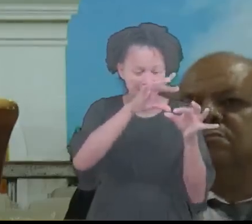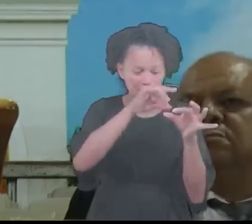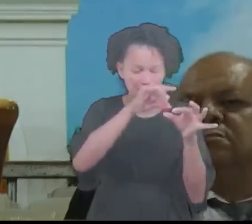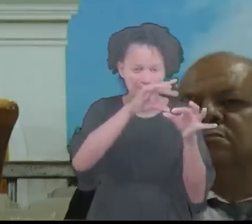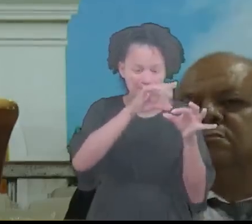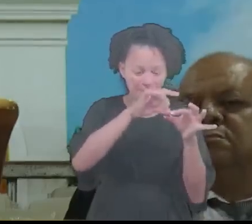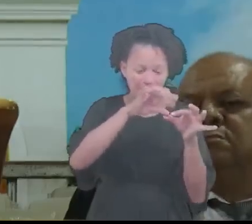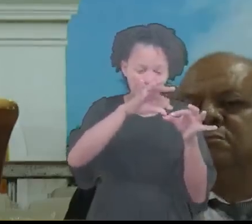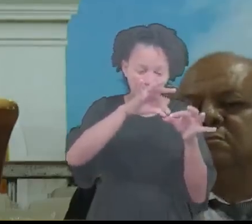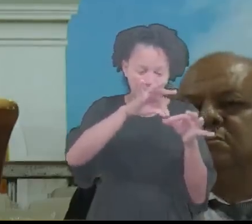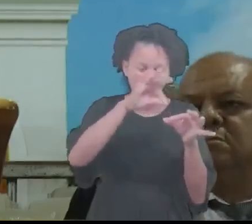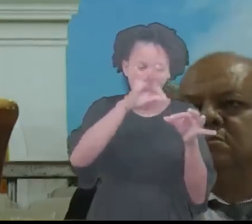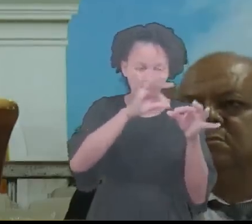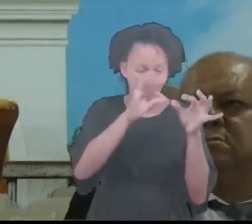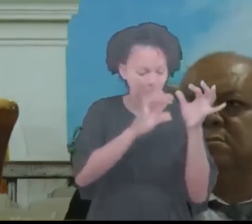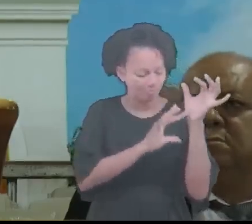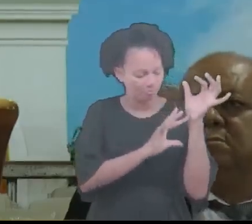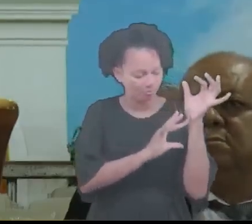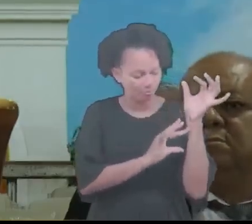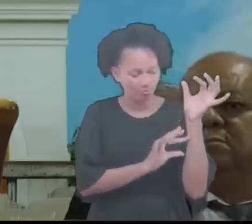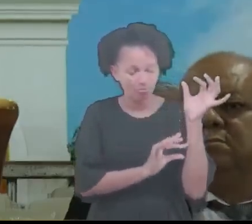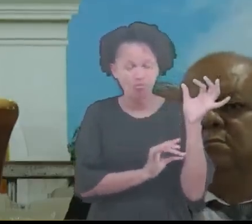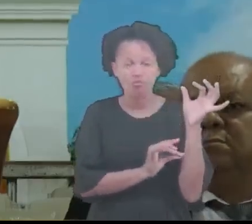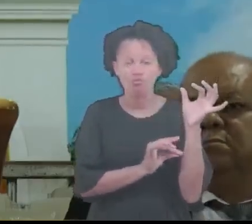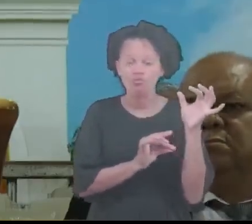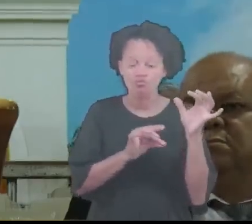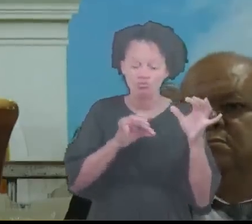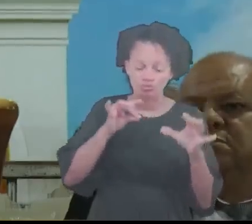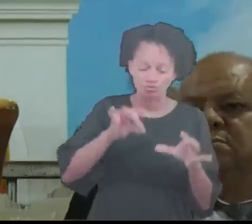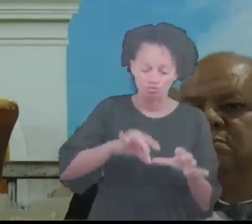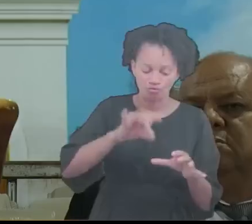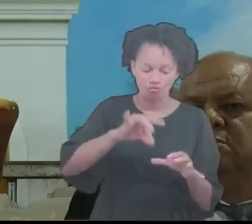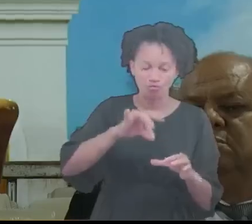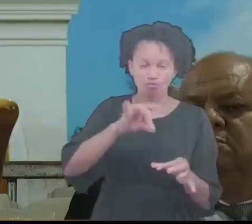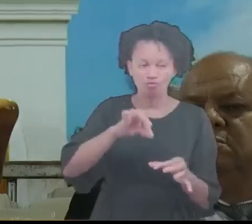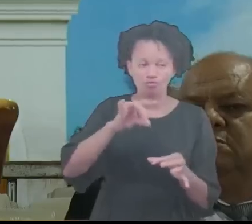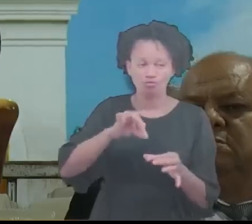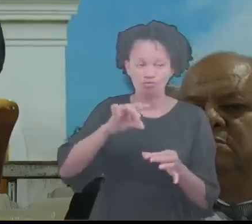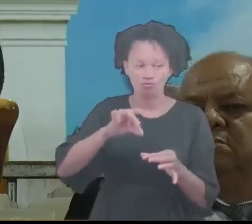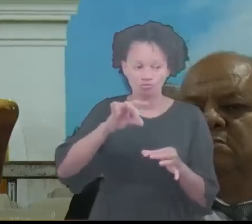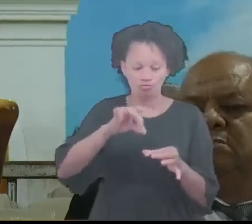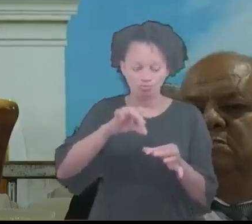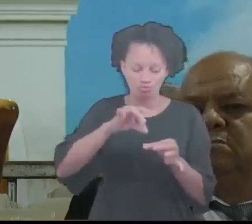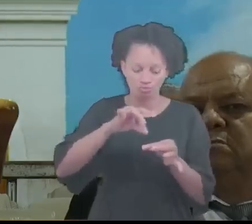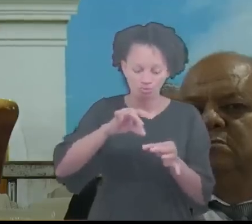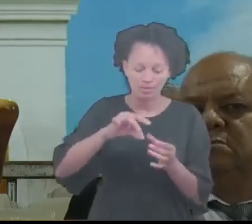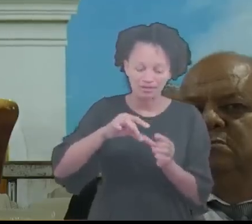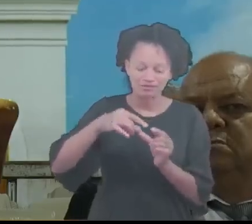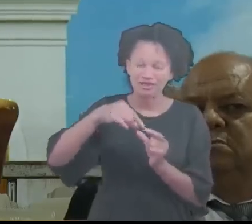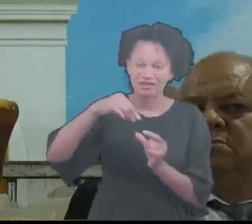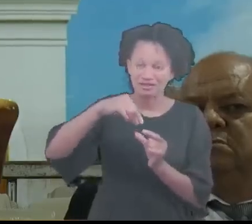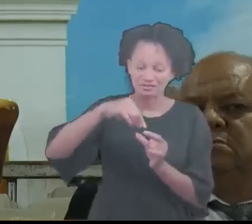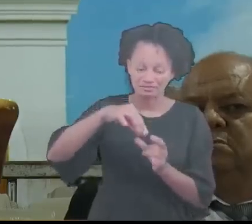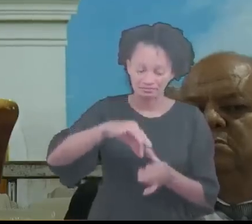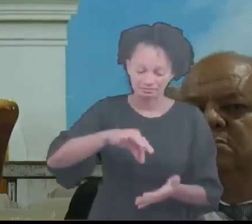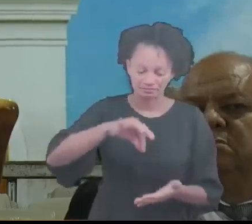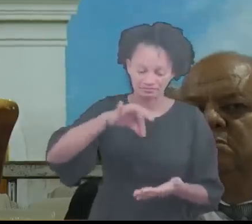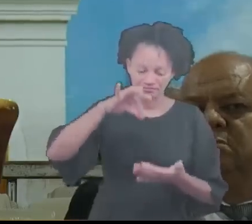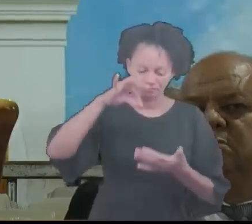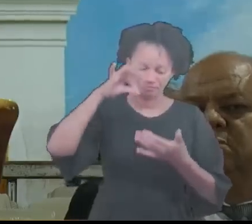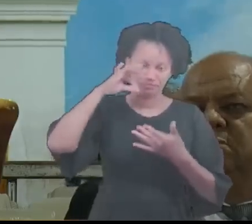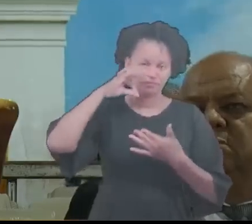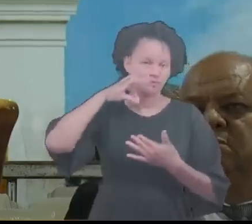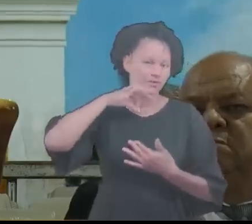aqueles pingos de mirra. Glória a Deus, irmão. E ela colocava dentro de um saquitel. E colocava na roupa,